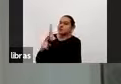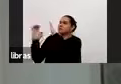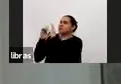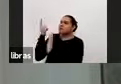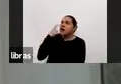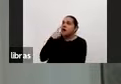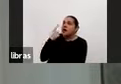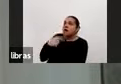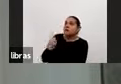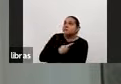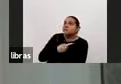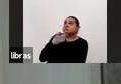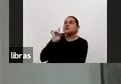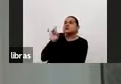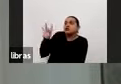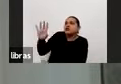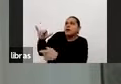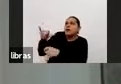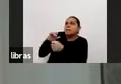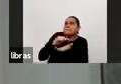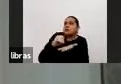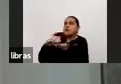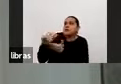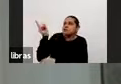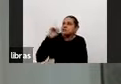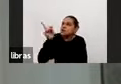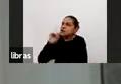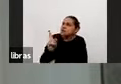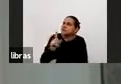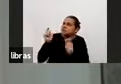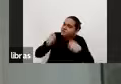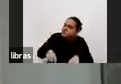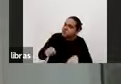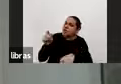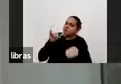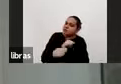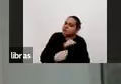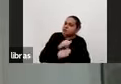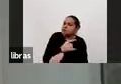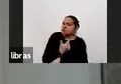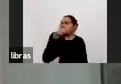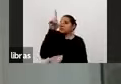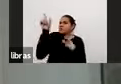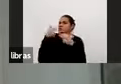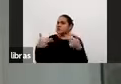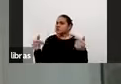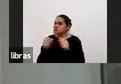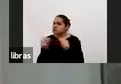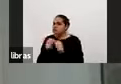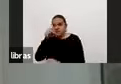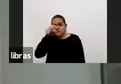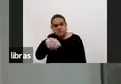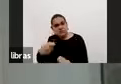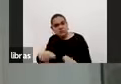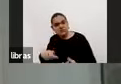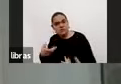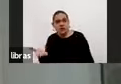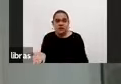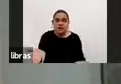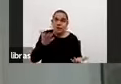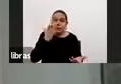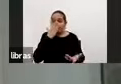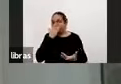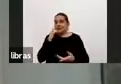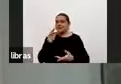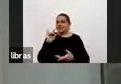outras que não só a demissão. A demissão tem que ser o último caso, né? E quando você ainda faz demissões coletivas, cortes em massa, é muito pior.